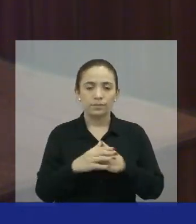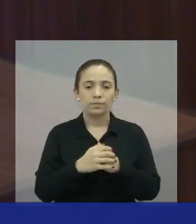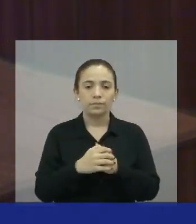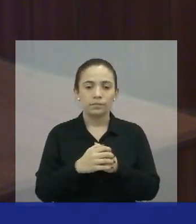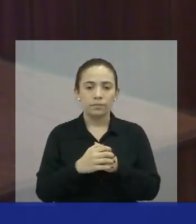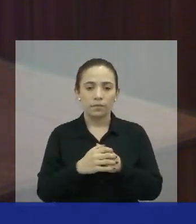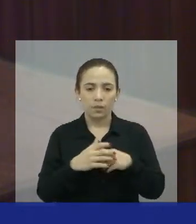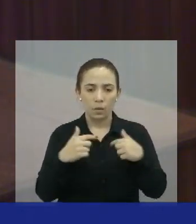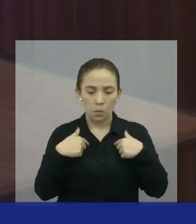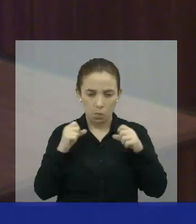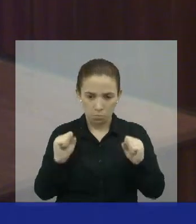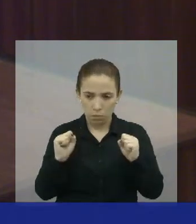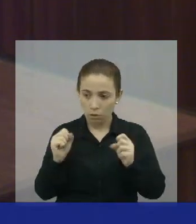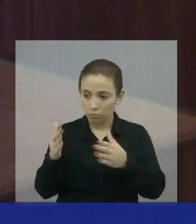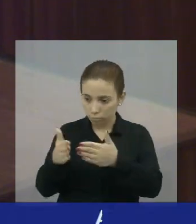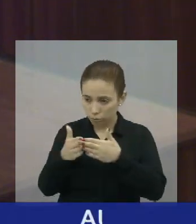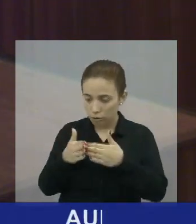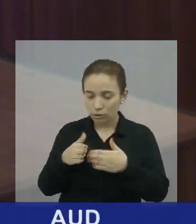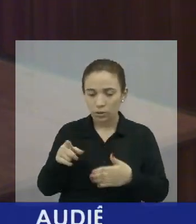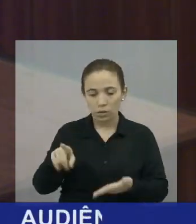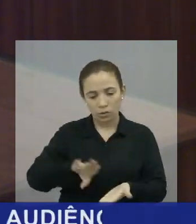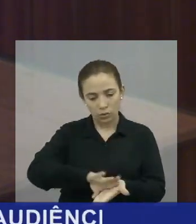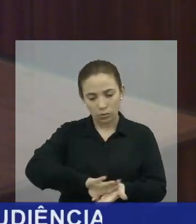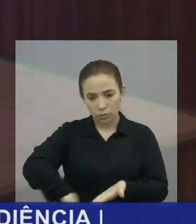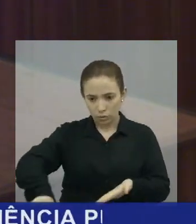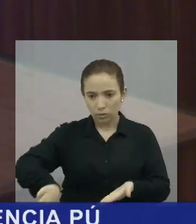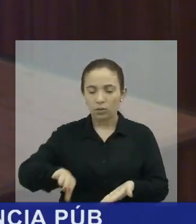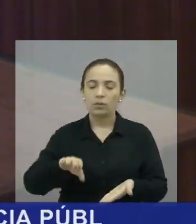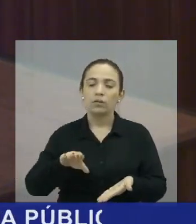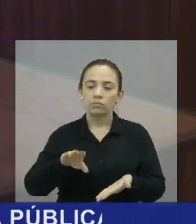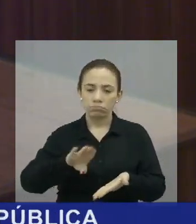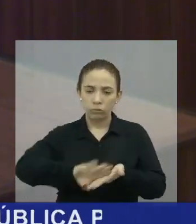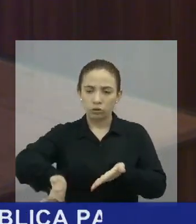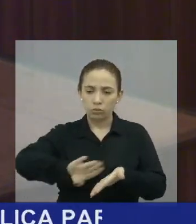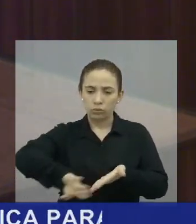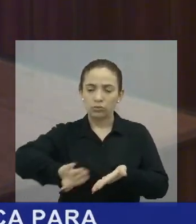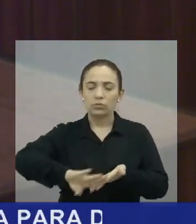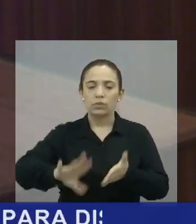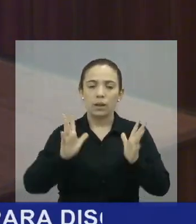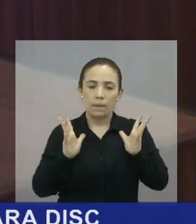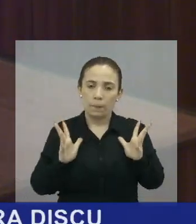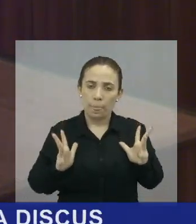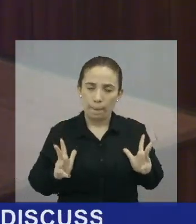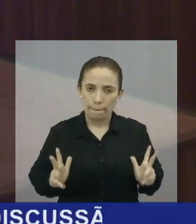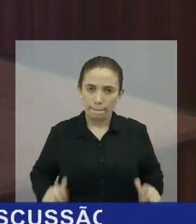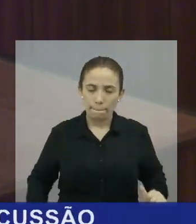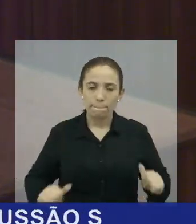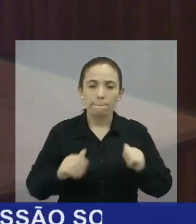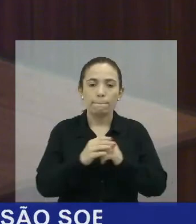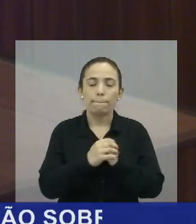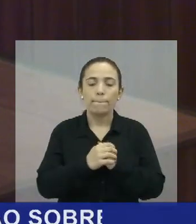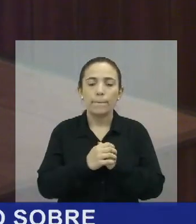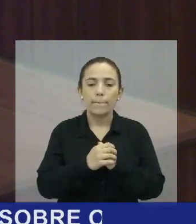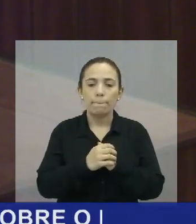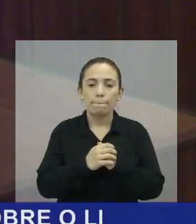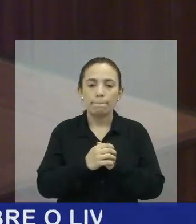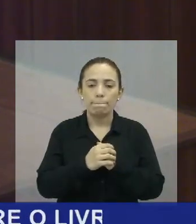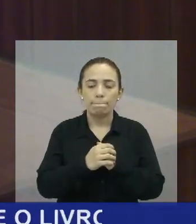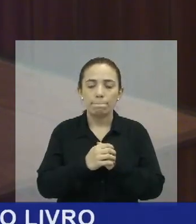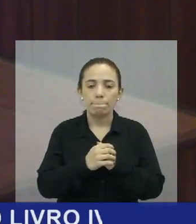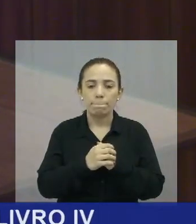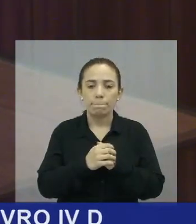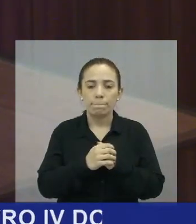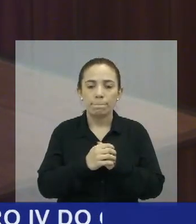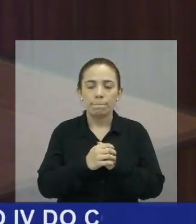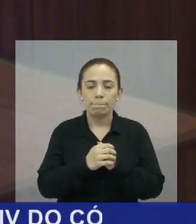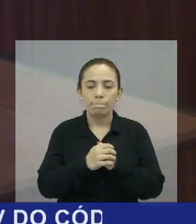Eu posso pedir para que ele retire o material, se for, no momento for possível, ele retire o material e ele posso